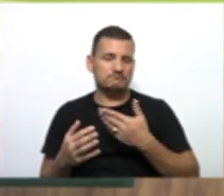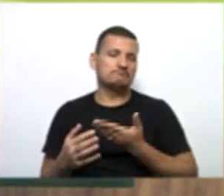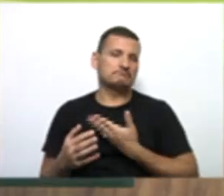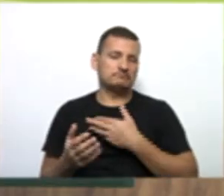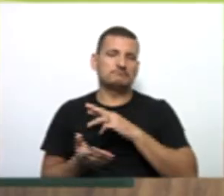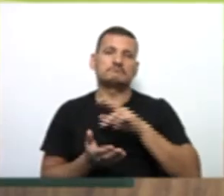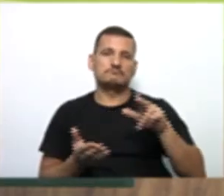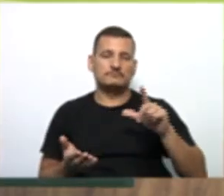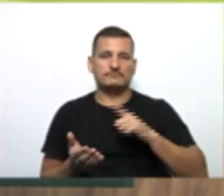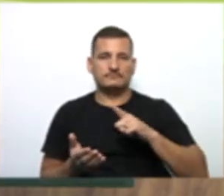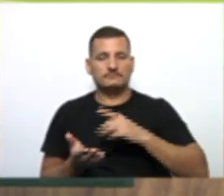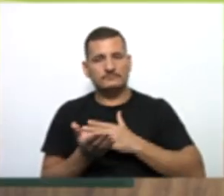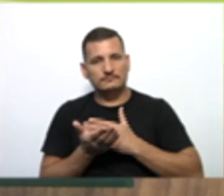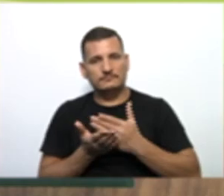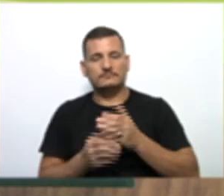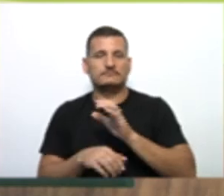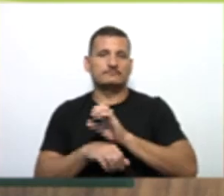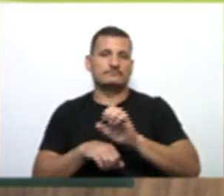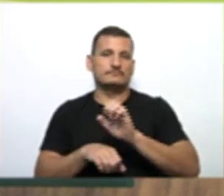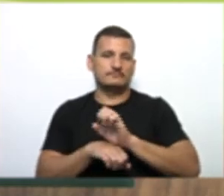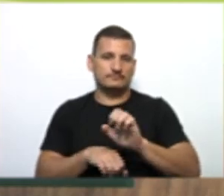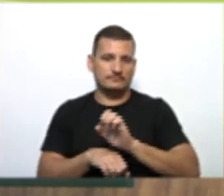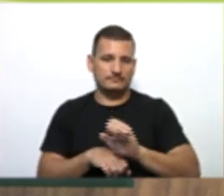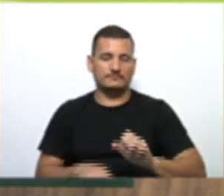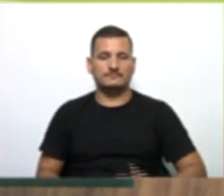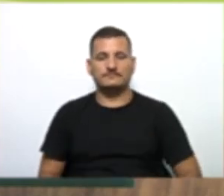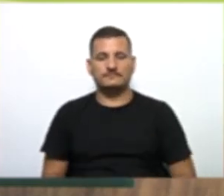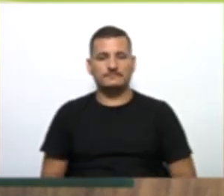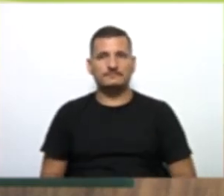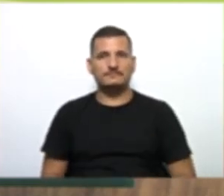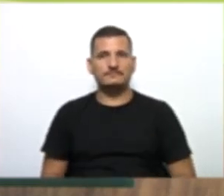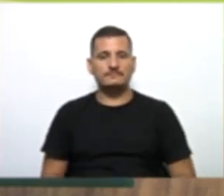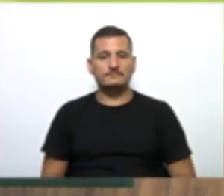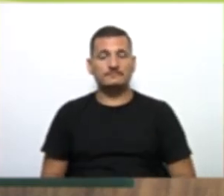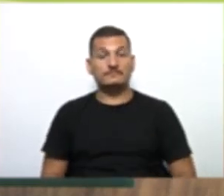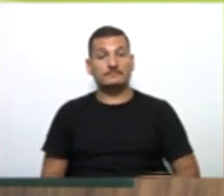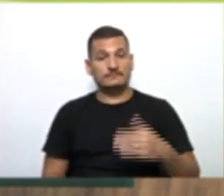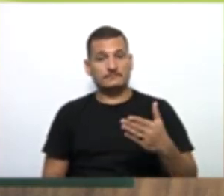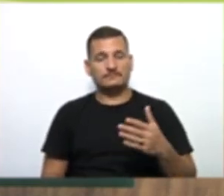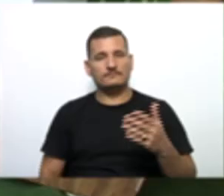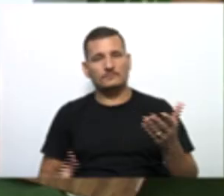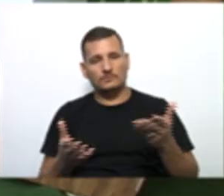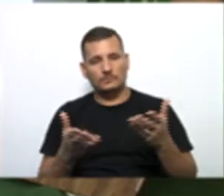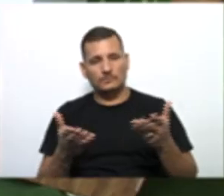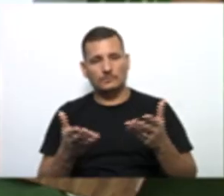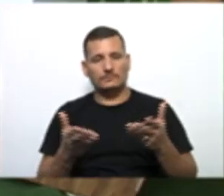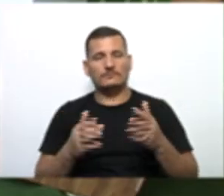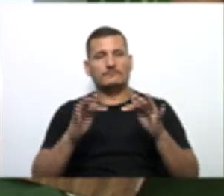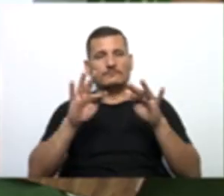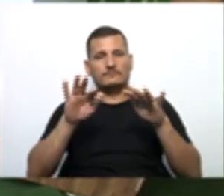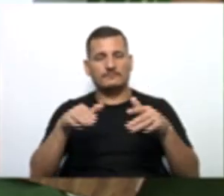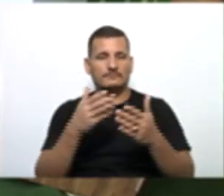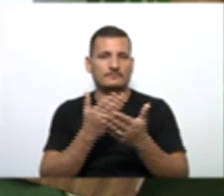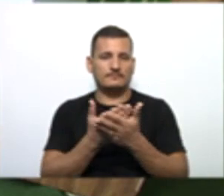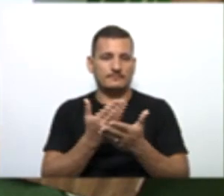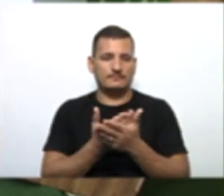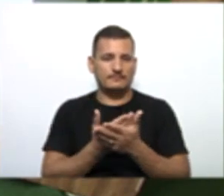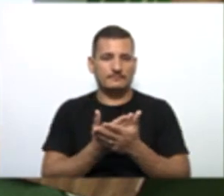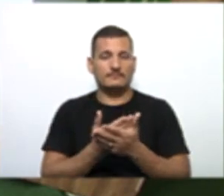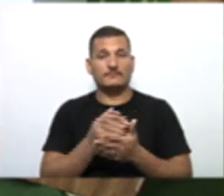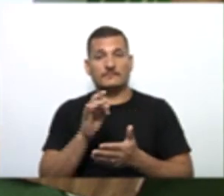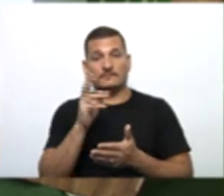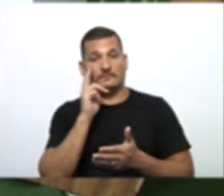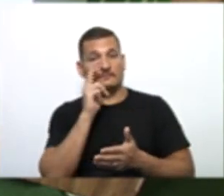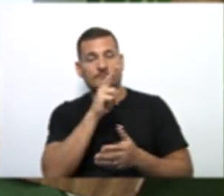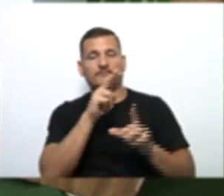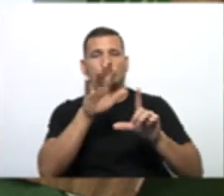que começaram com o estágio. E para a gente finalizar a nossa disciplina, a nossa aula hoje, vamos só visualizar lá no